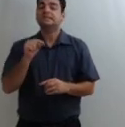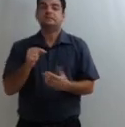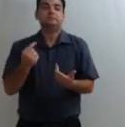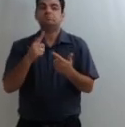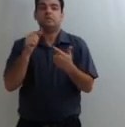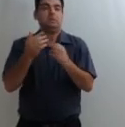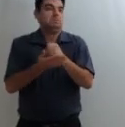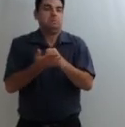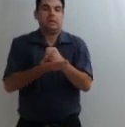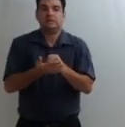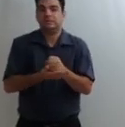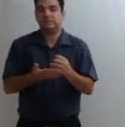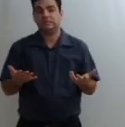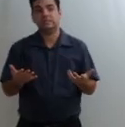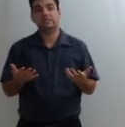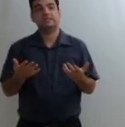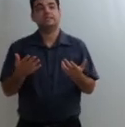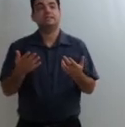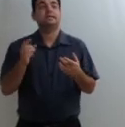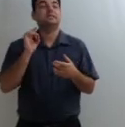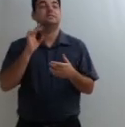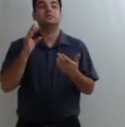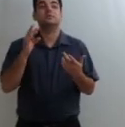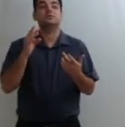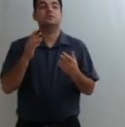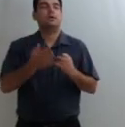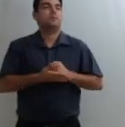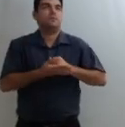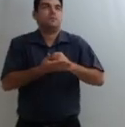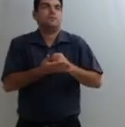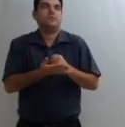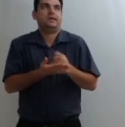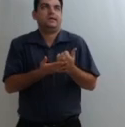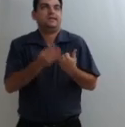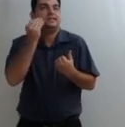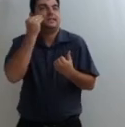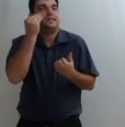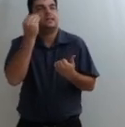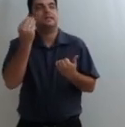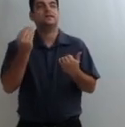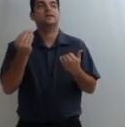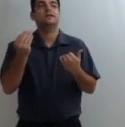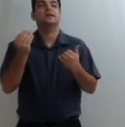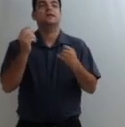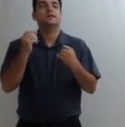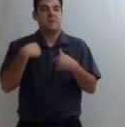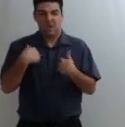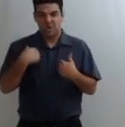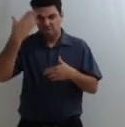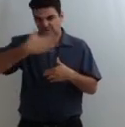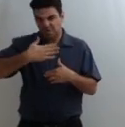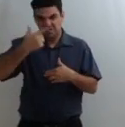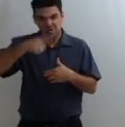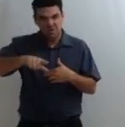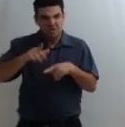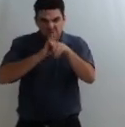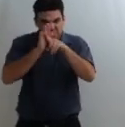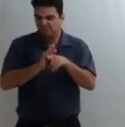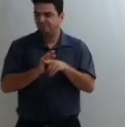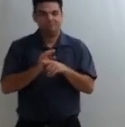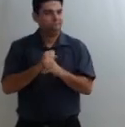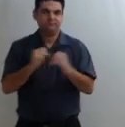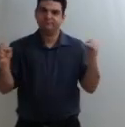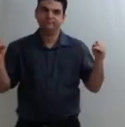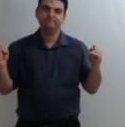fundamentos, mas se limitou a sustentar que não ser caso de reexame de provas, sendo assim, pela falta